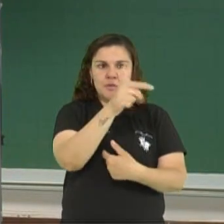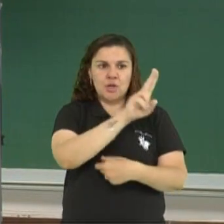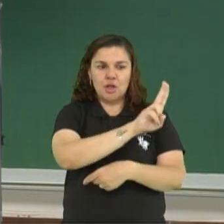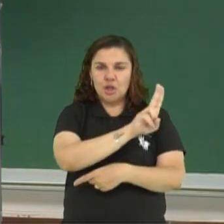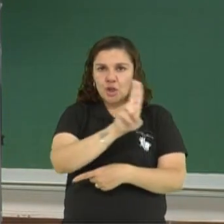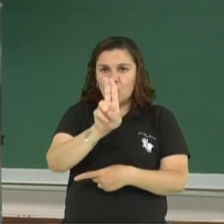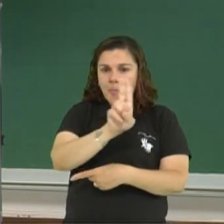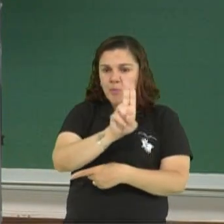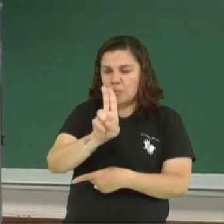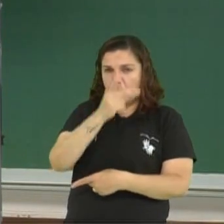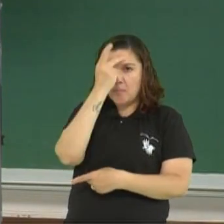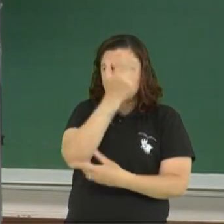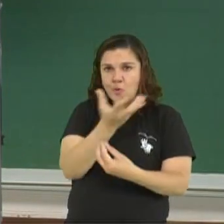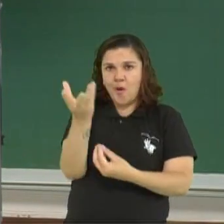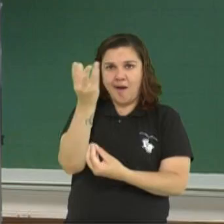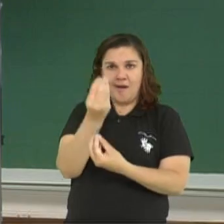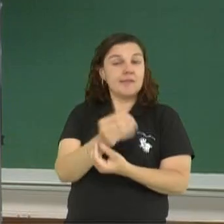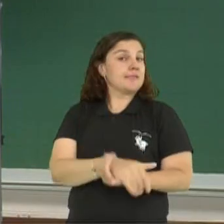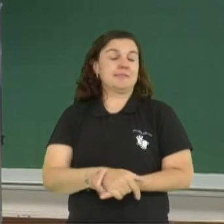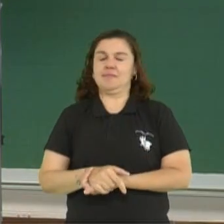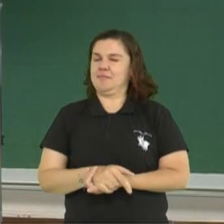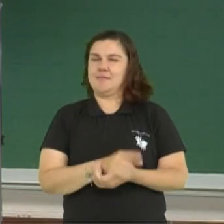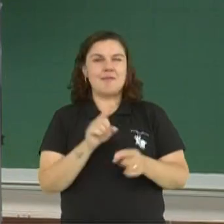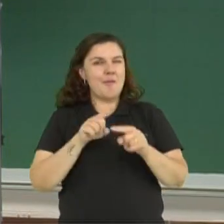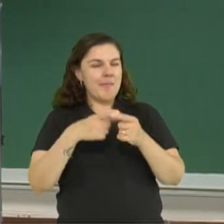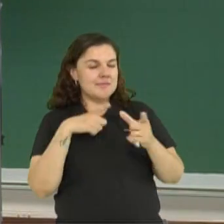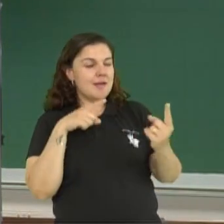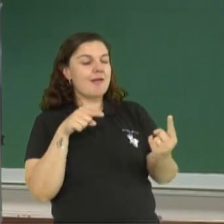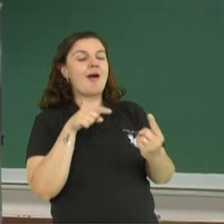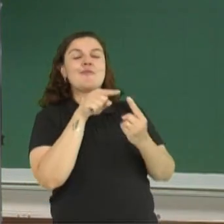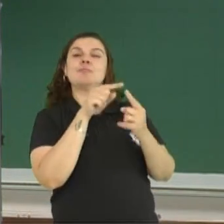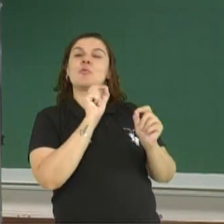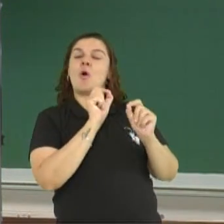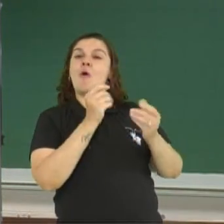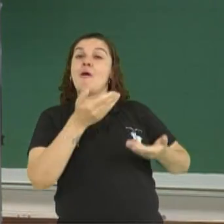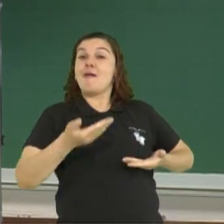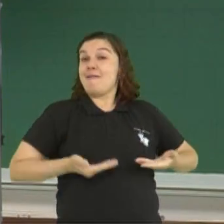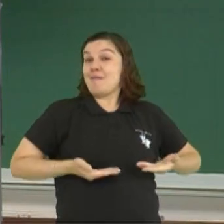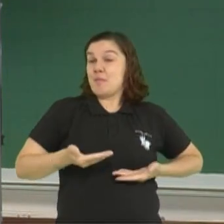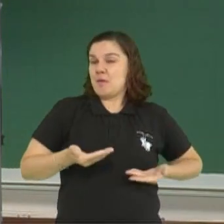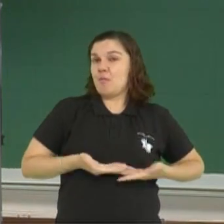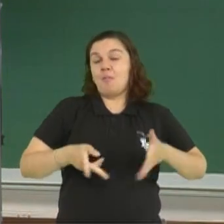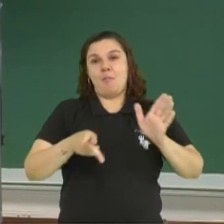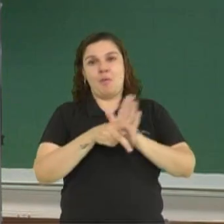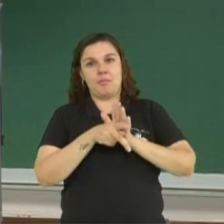pessoas que fizeram arte no Egito, mas nós temos a função do artista. Mesma coisa para a história,